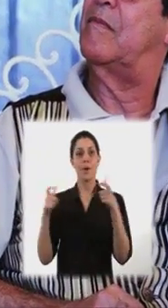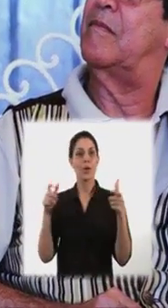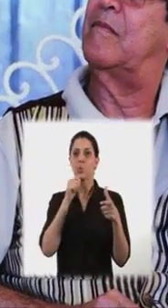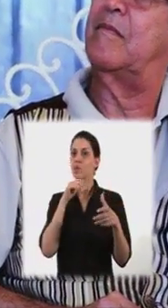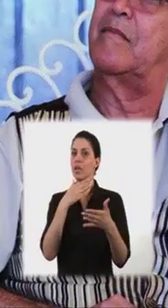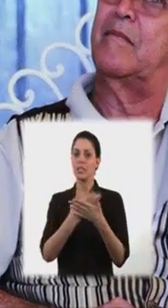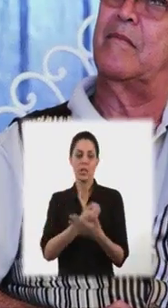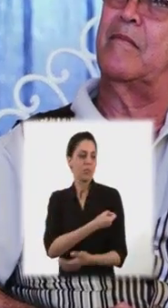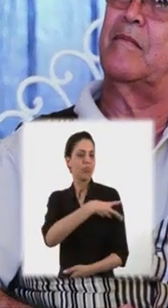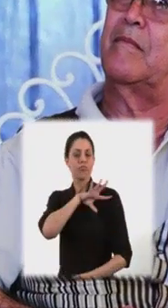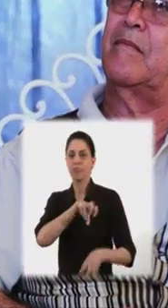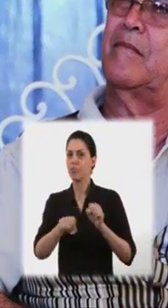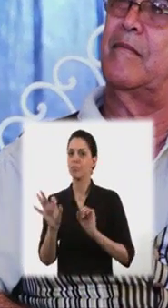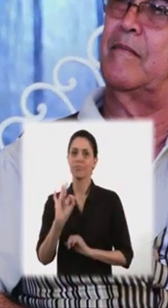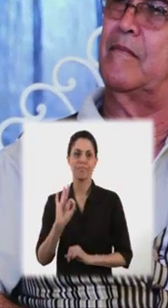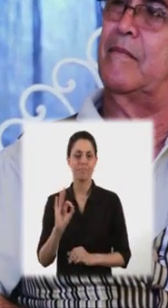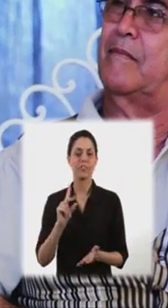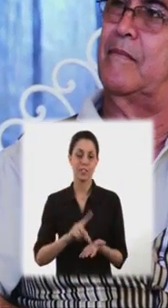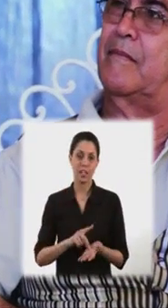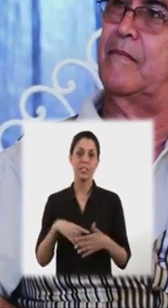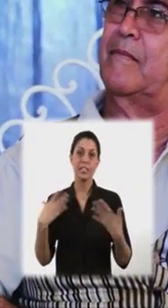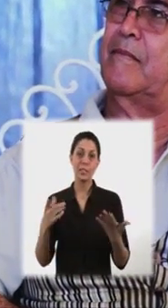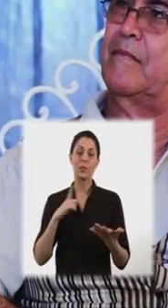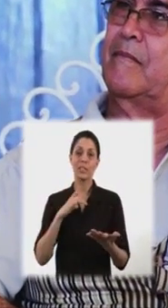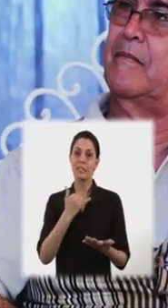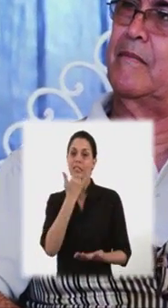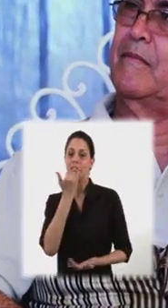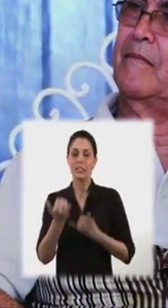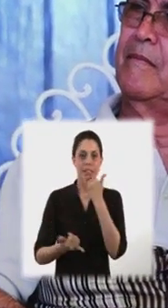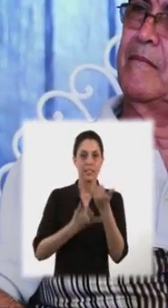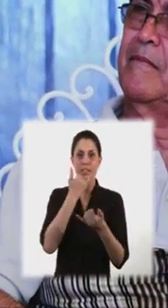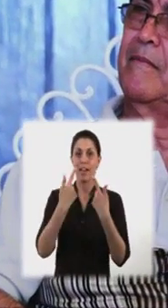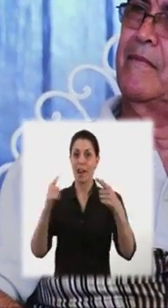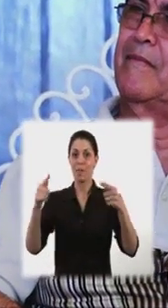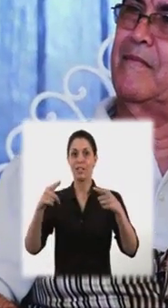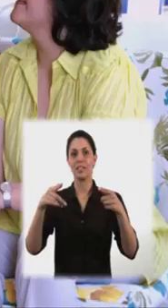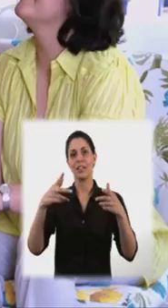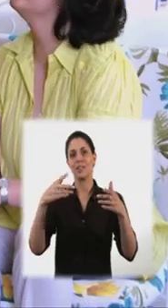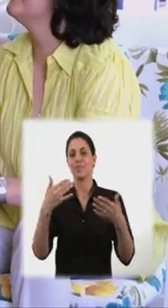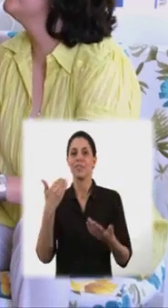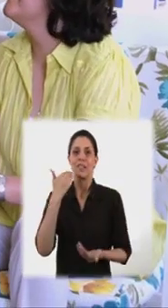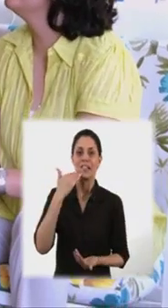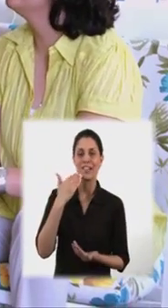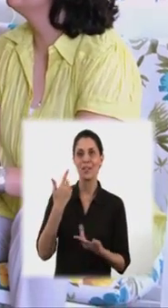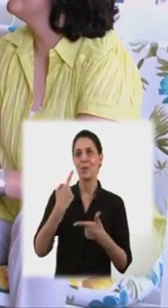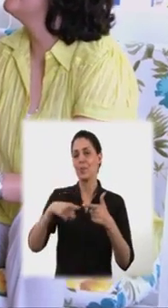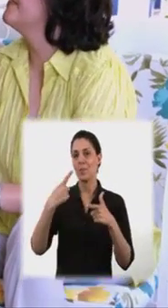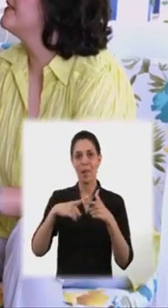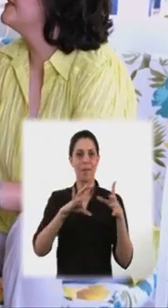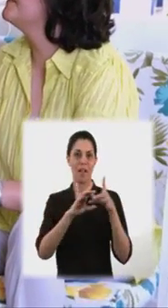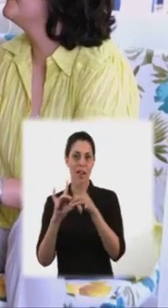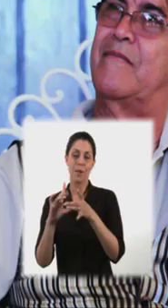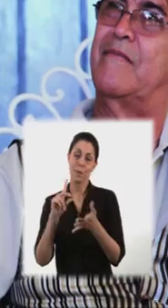formação escolar, não tinham no passado, né? E aí eles cometiam alguns deslizes da norma culta, né? A questão de concordâncias